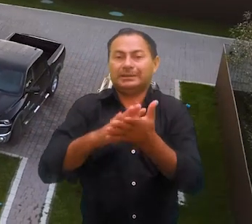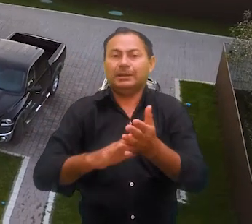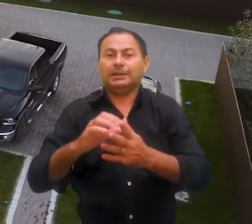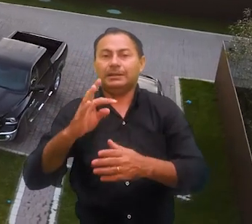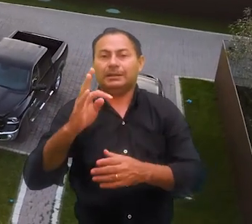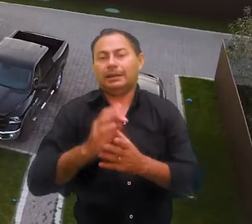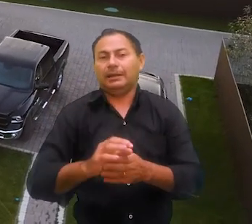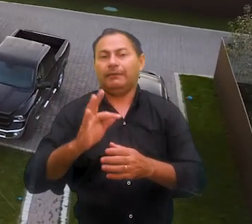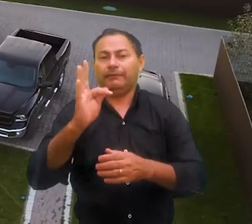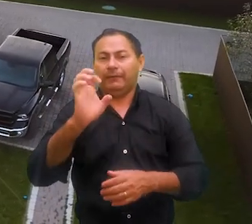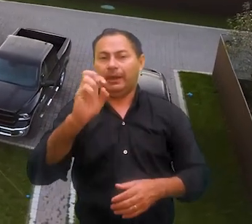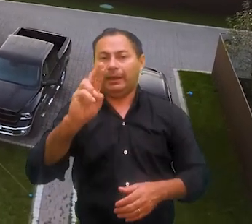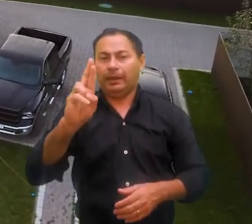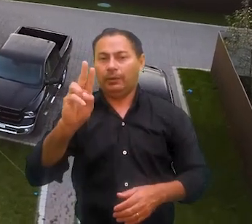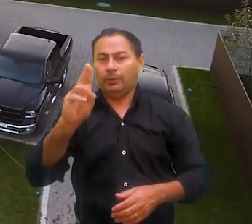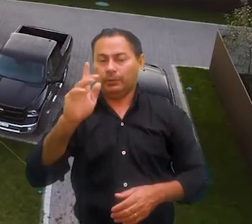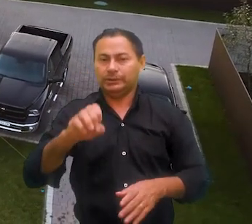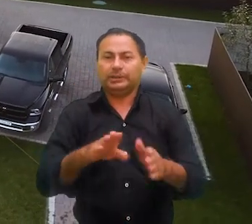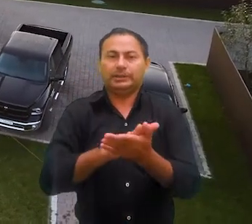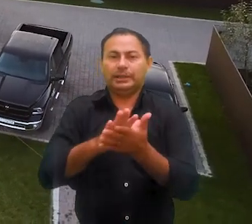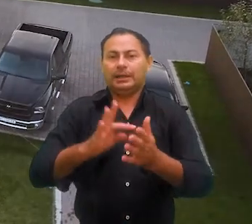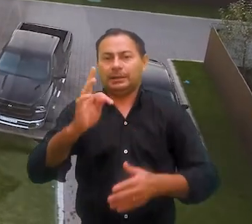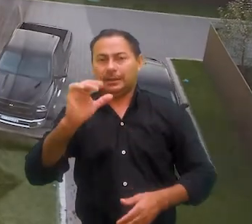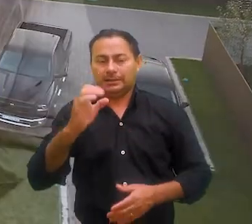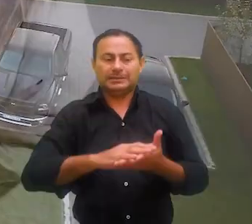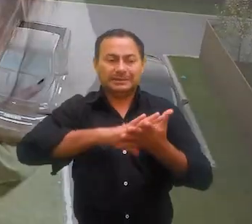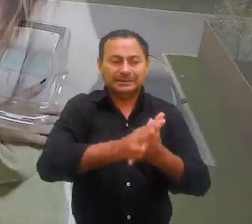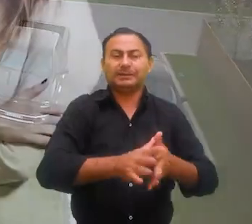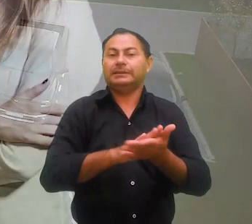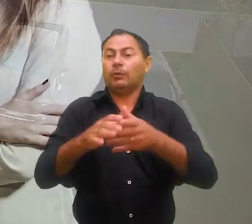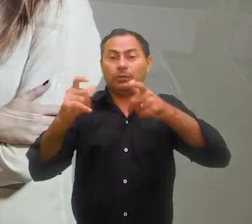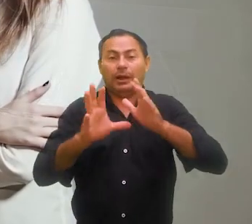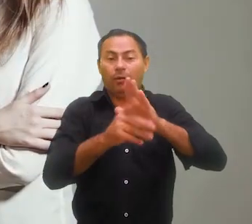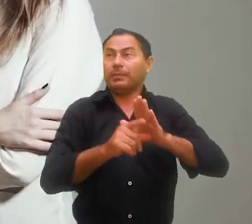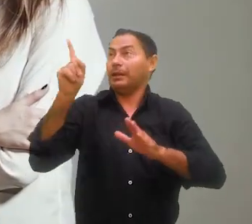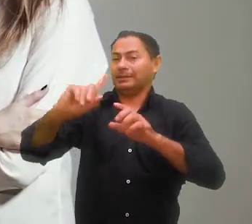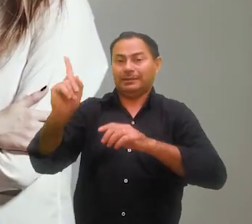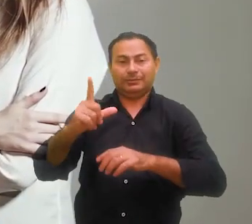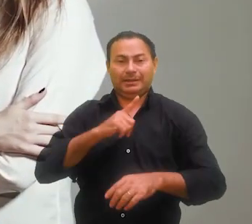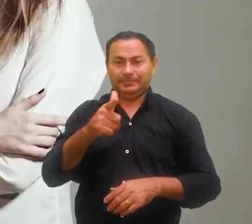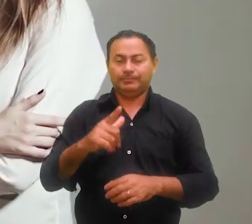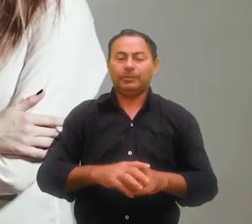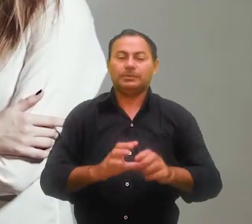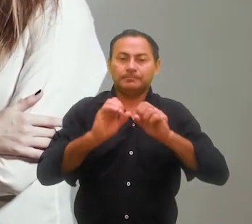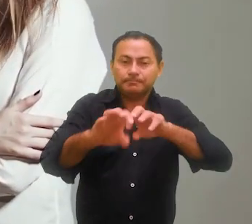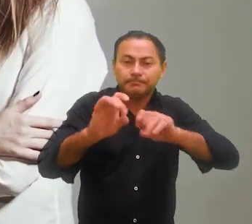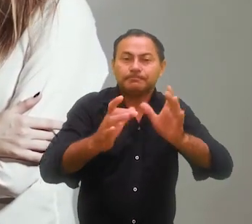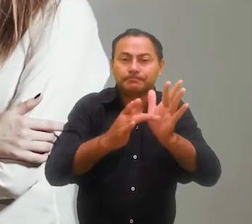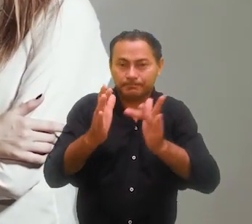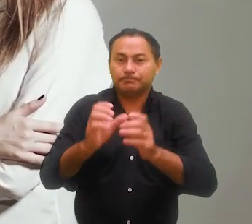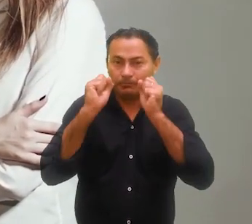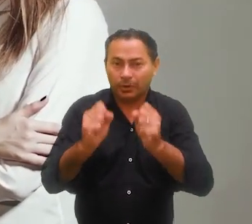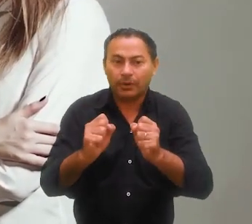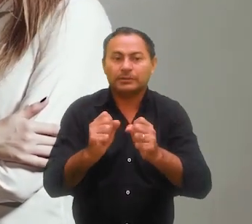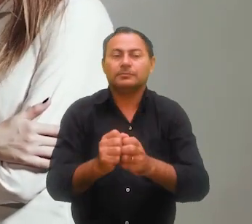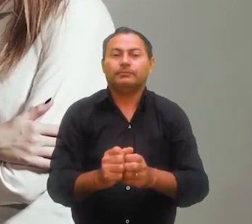destroem, onde não há desgaste e onde não somos roubados. Creio que, nesse ensino de Jesus, fica